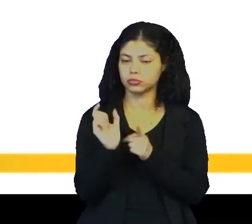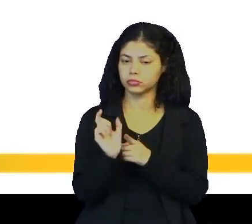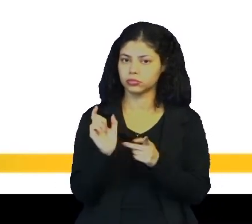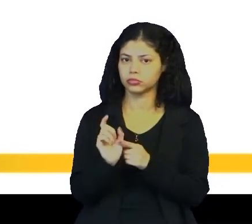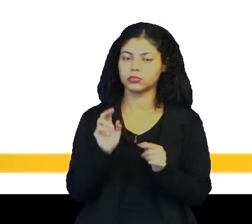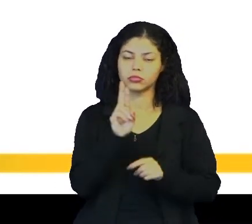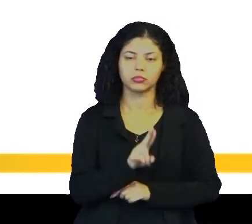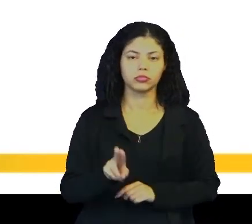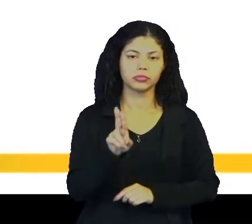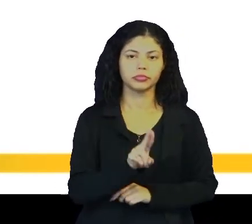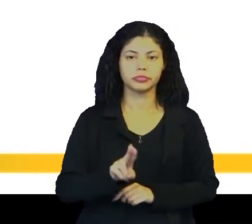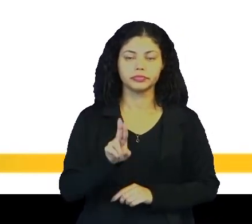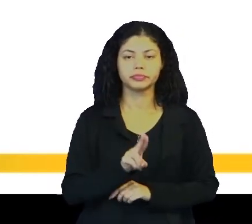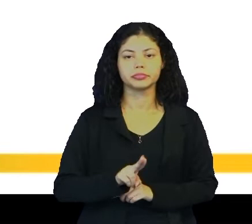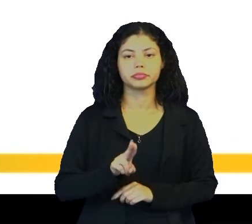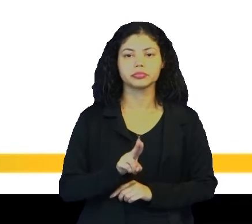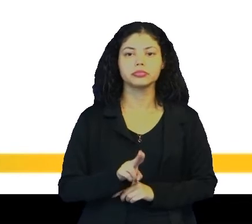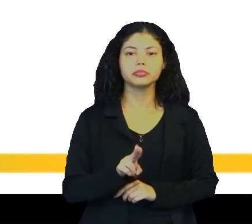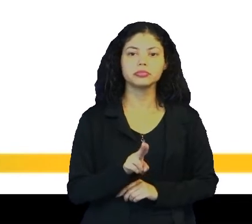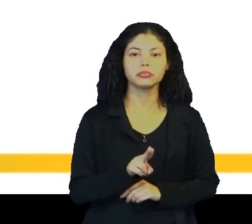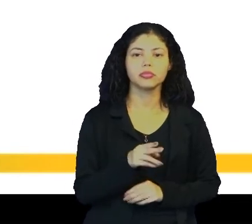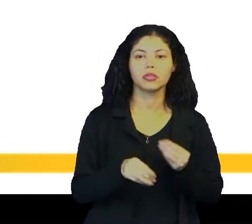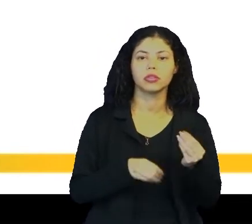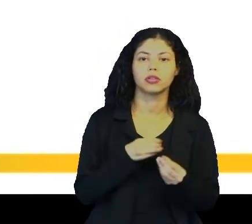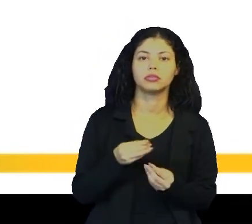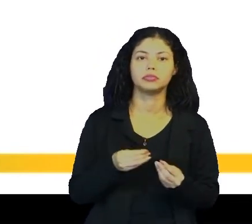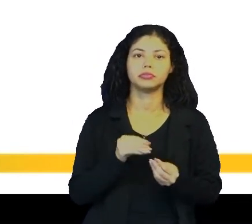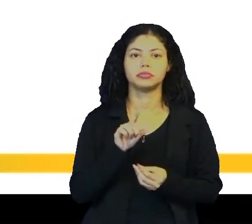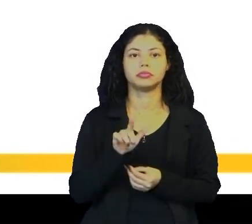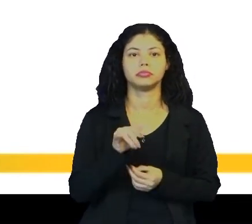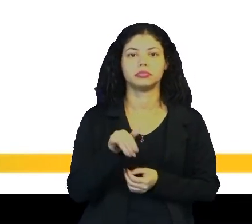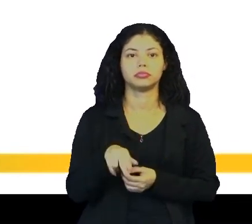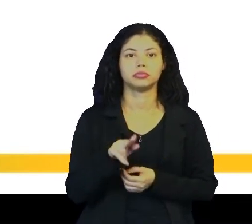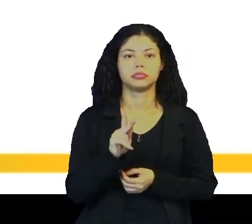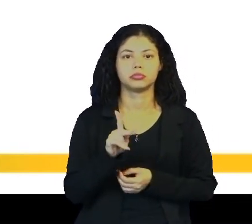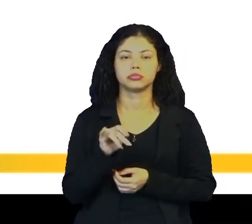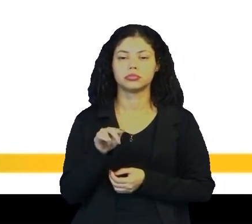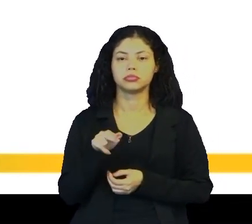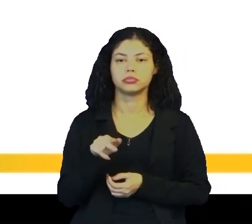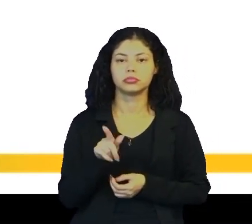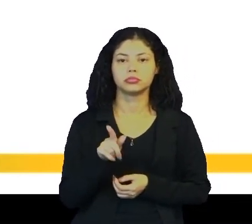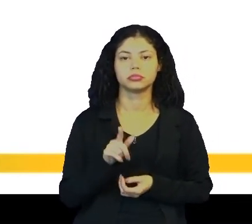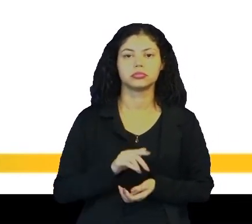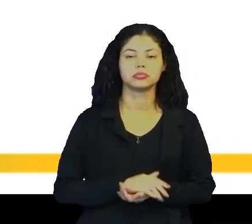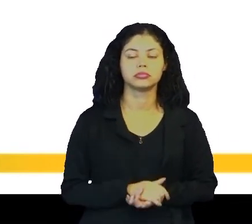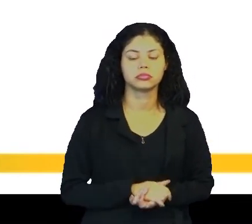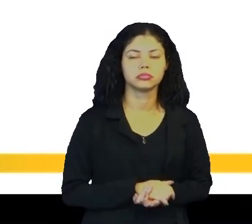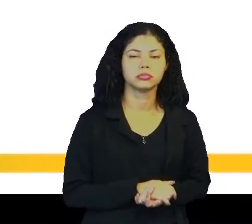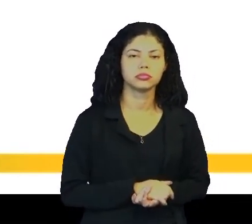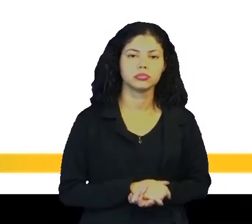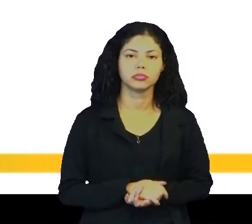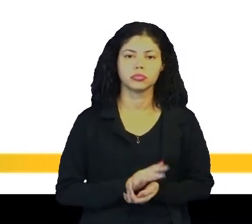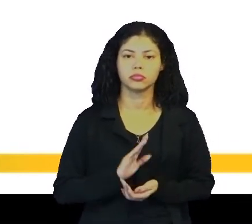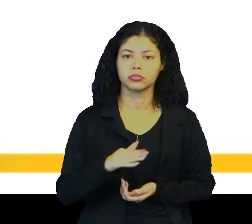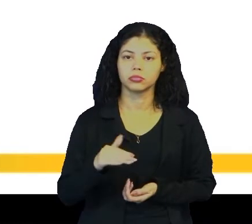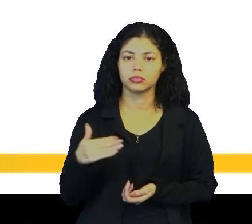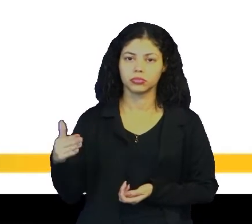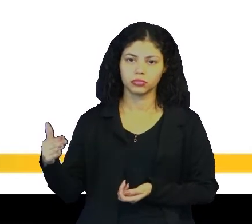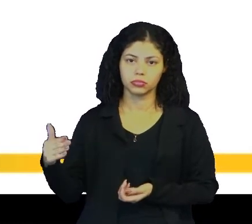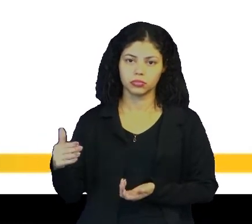também é utilizada como linking word, ok? Como uma conjunção, que é enquanto,